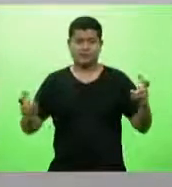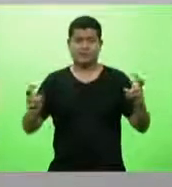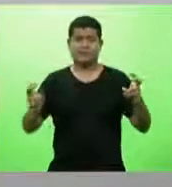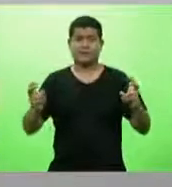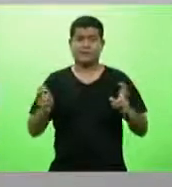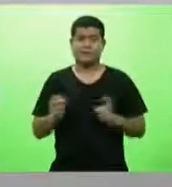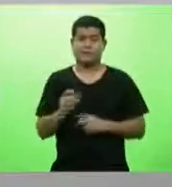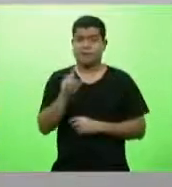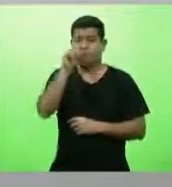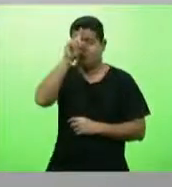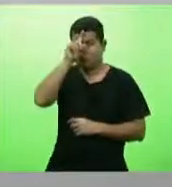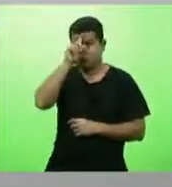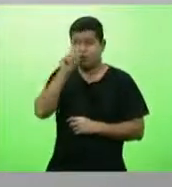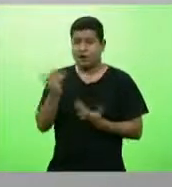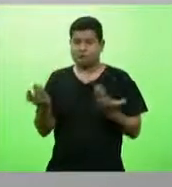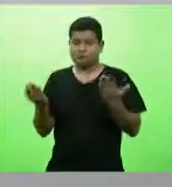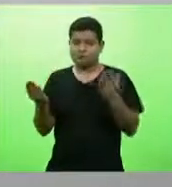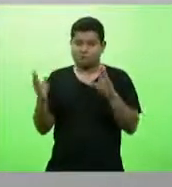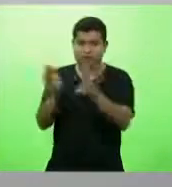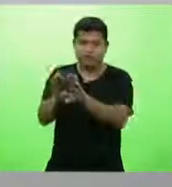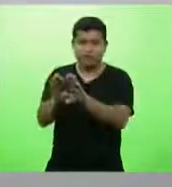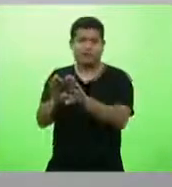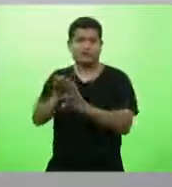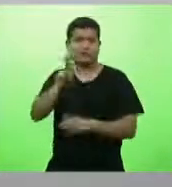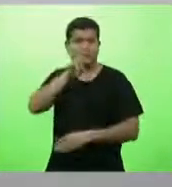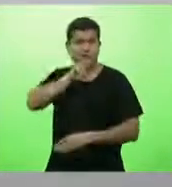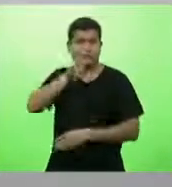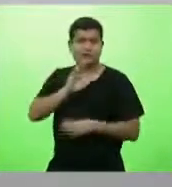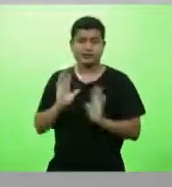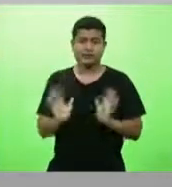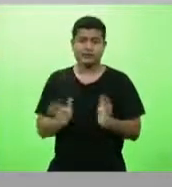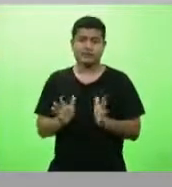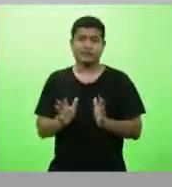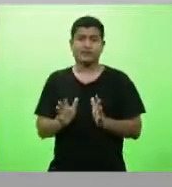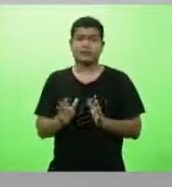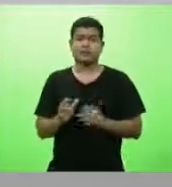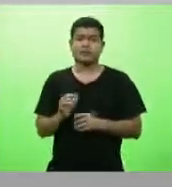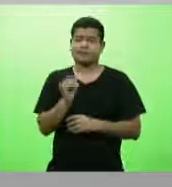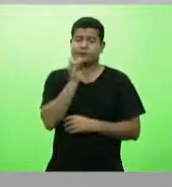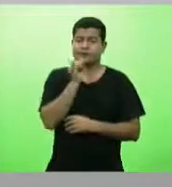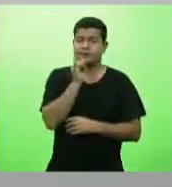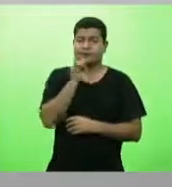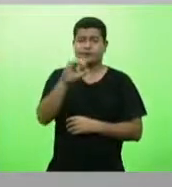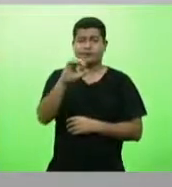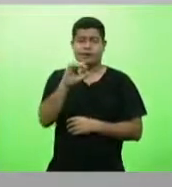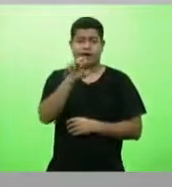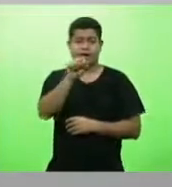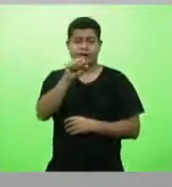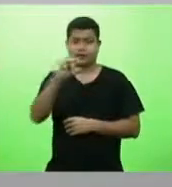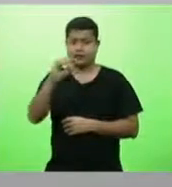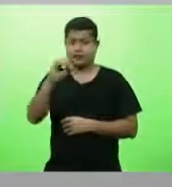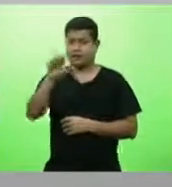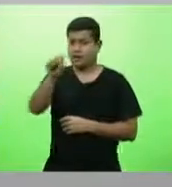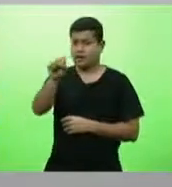hospitais fechando a emergência, o Hospital SOS Cardio de